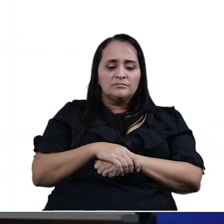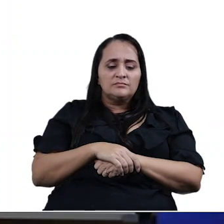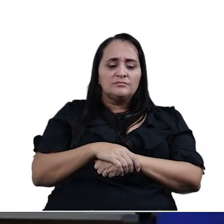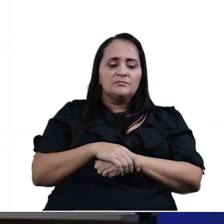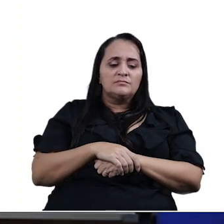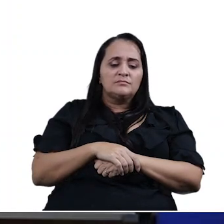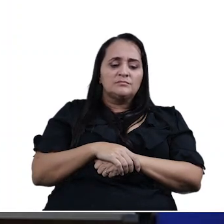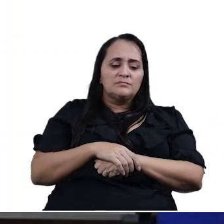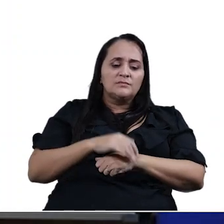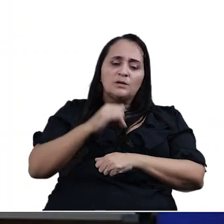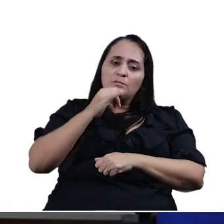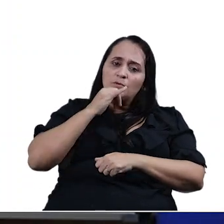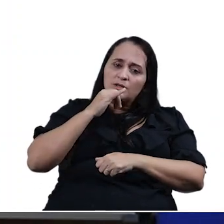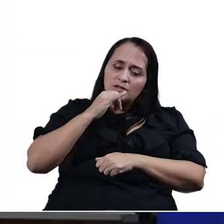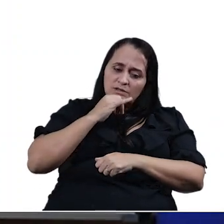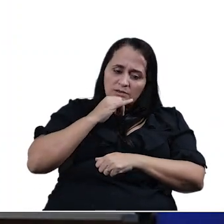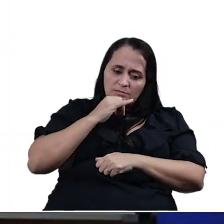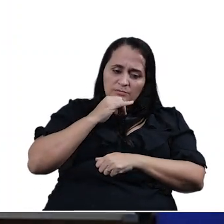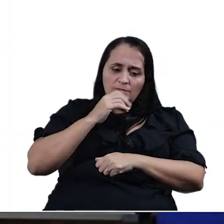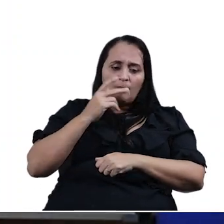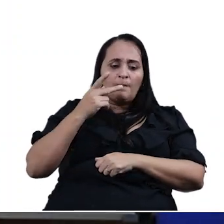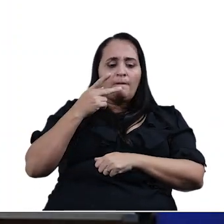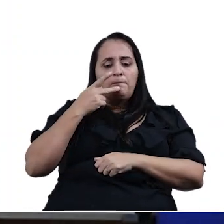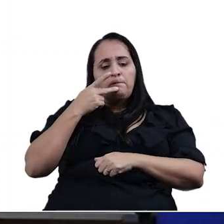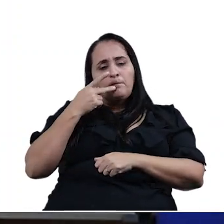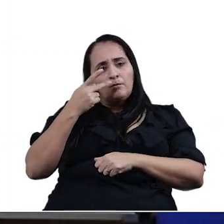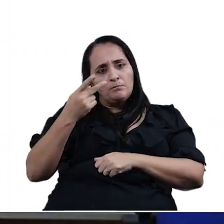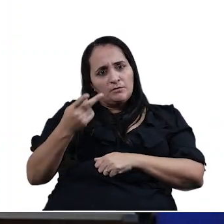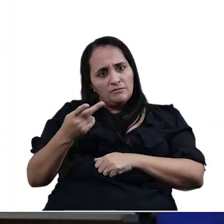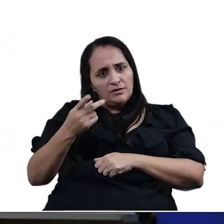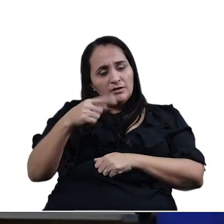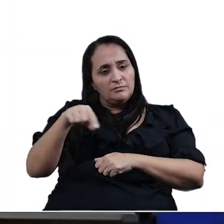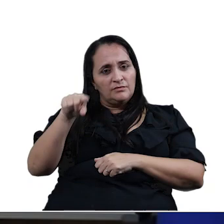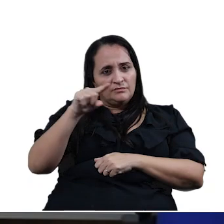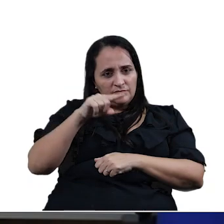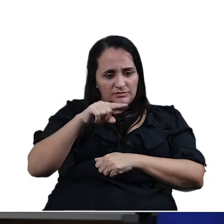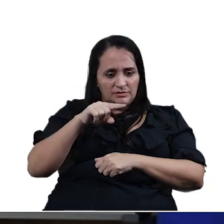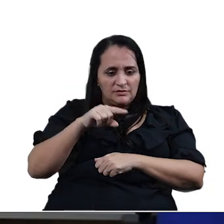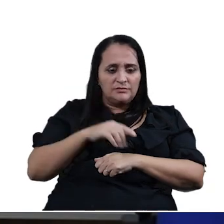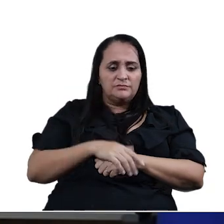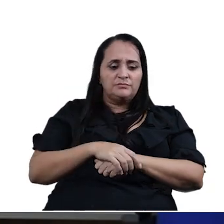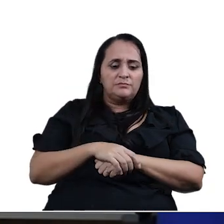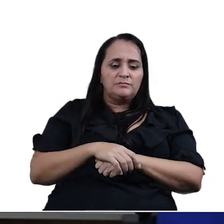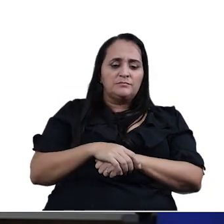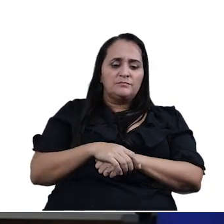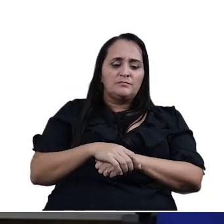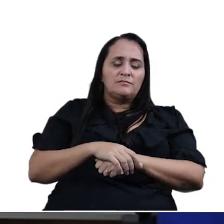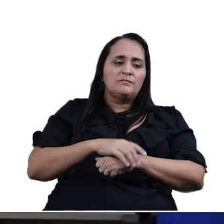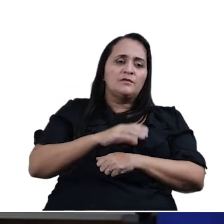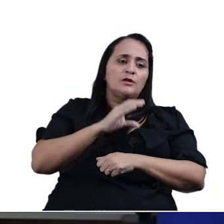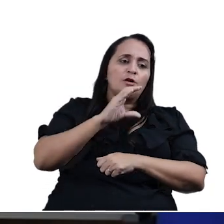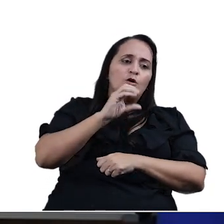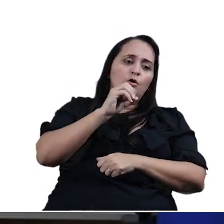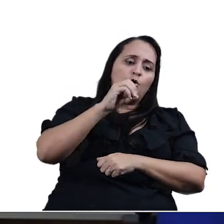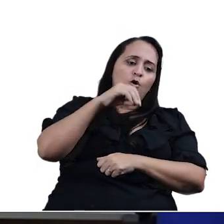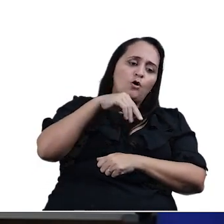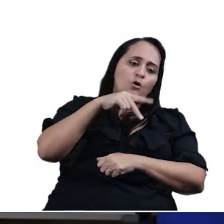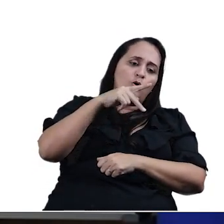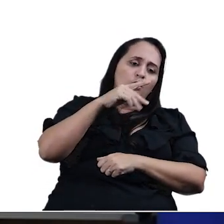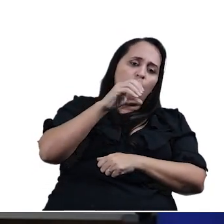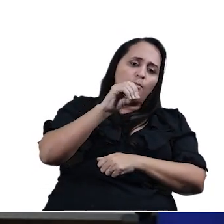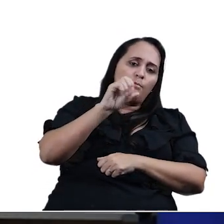Por exemplo, como eu disse a vocês, os números, a composição e a